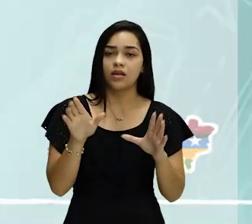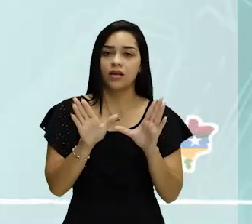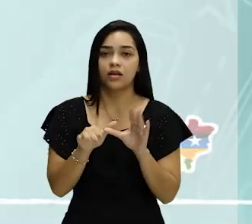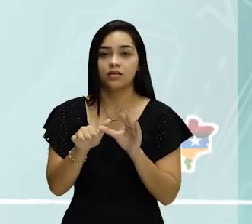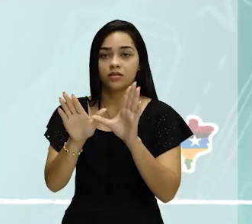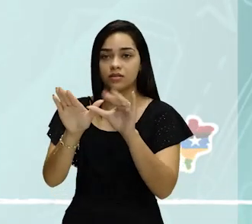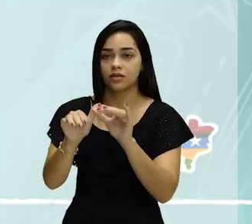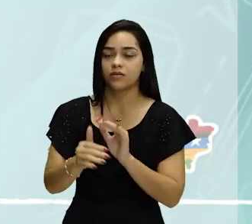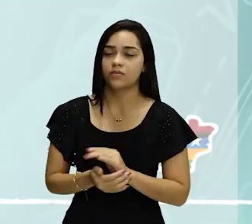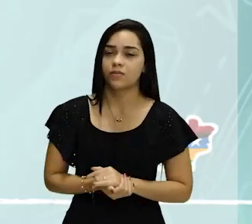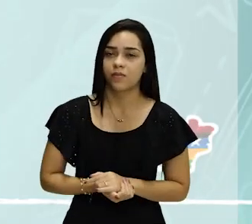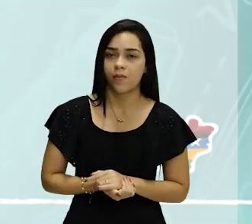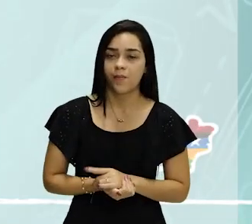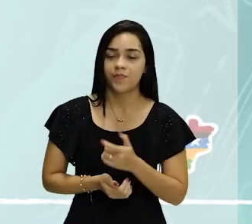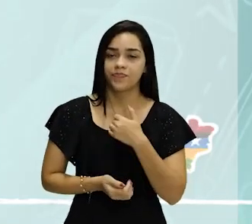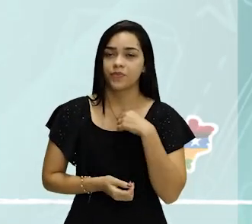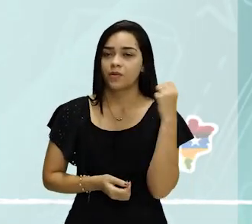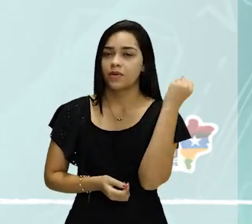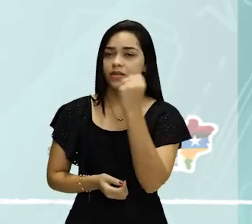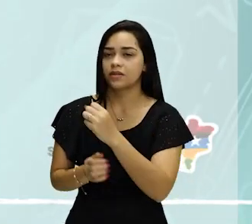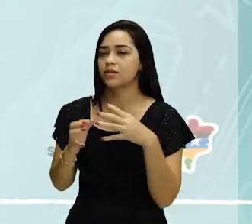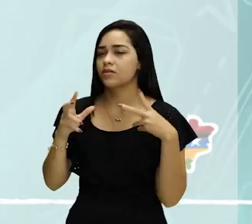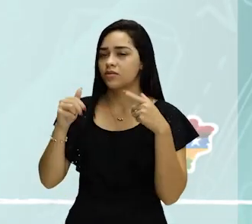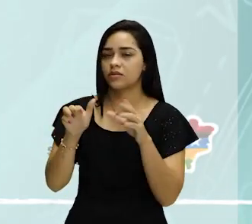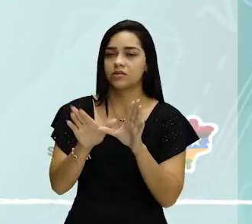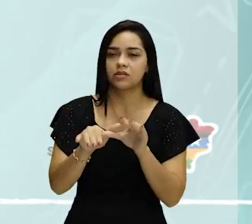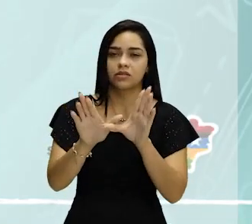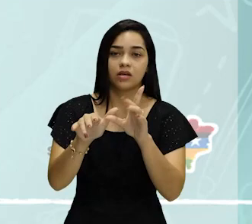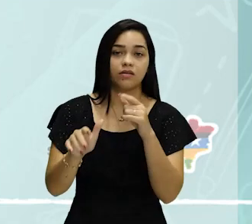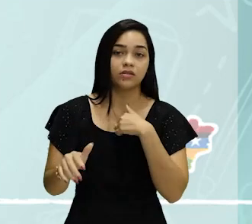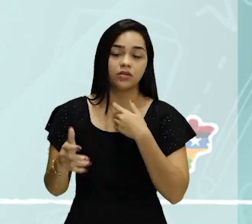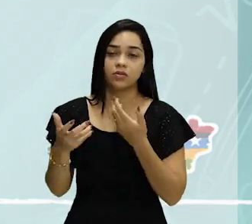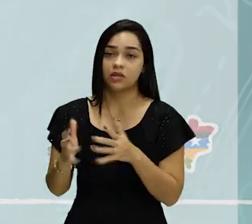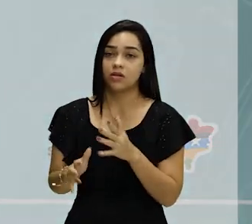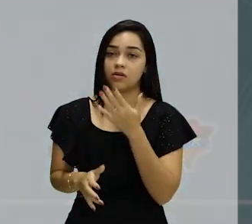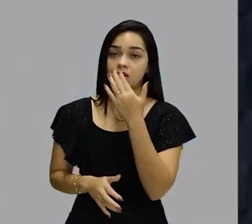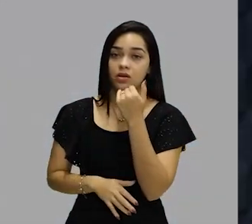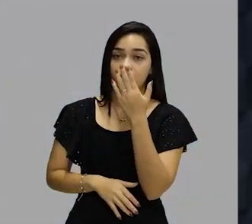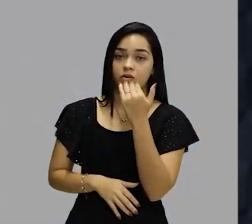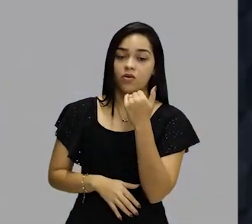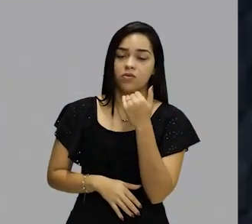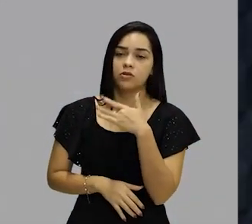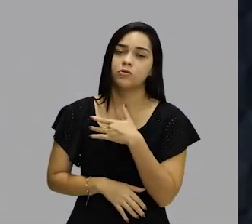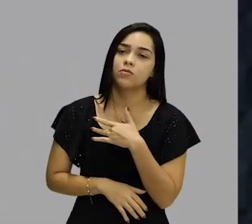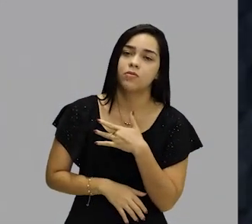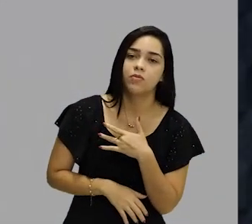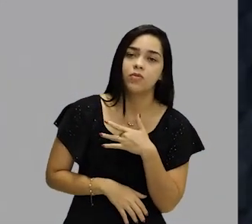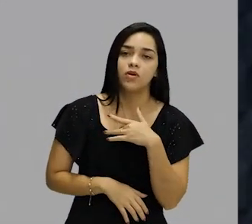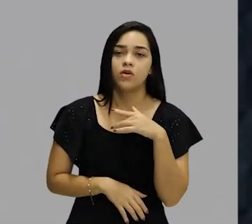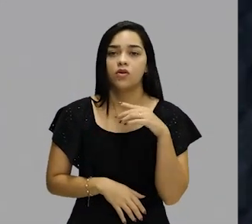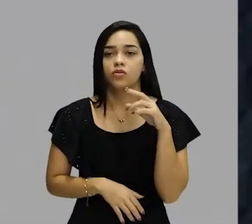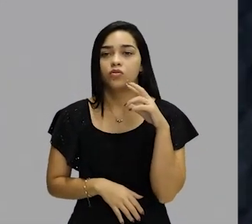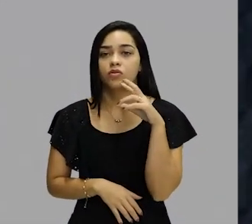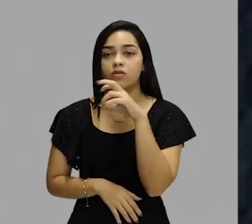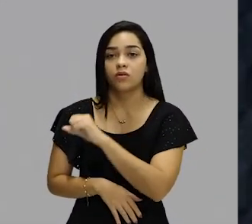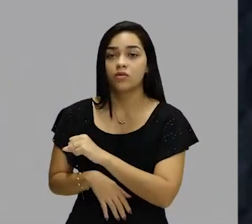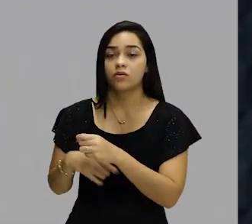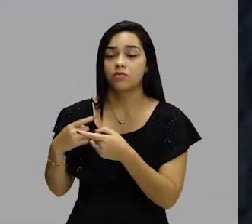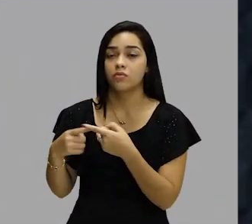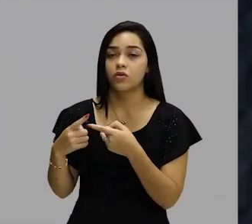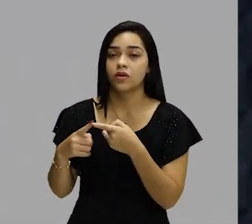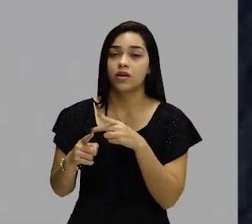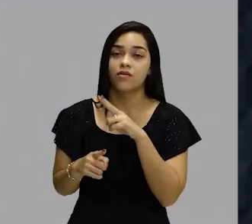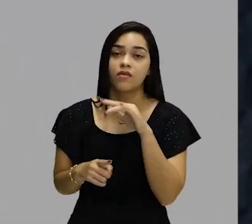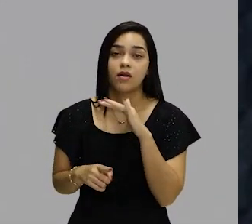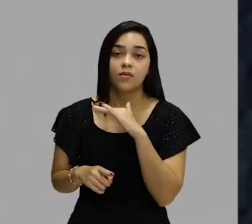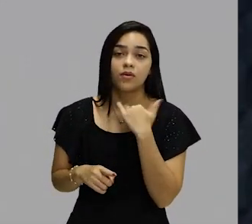aves, ok? Vou matar todas as aves, eu não quero que elas se alimentem desses coitadinhos, os gafanhotos, porque senão eles vão